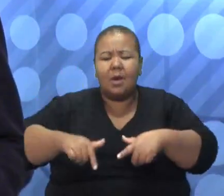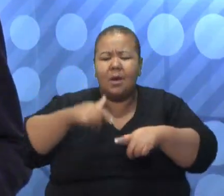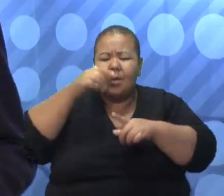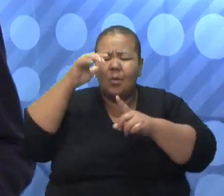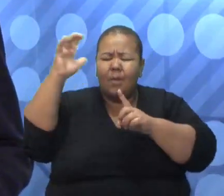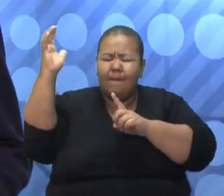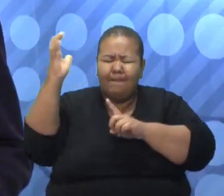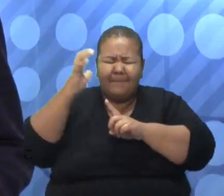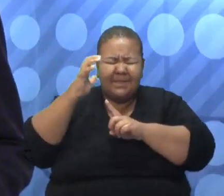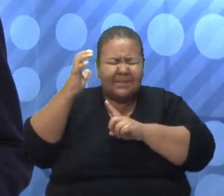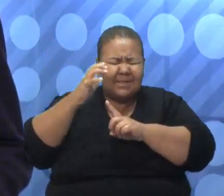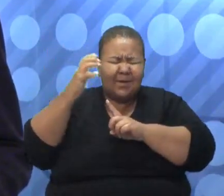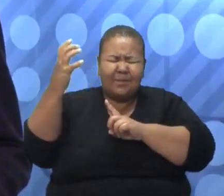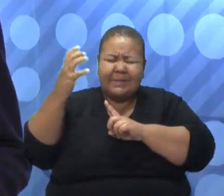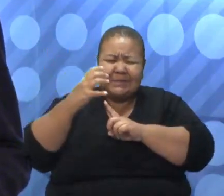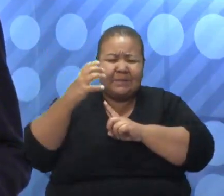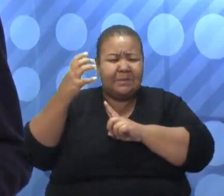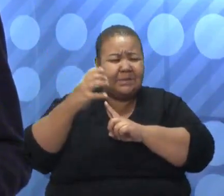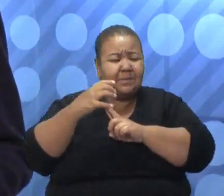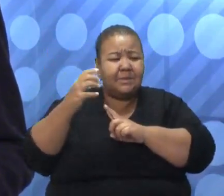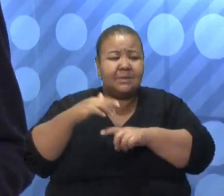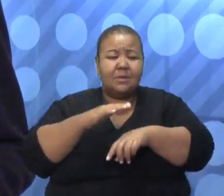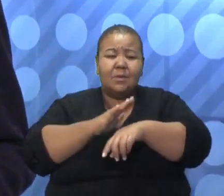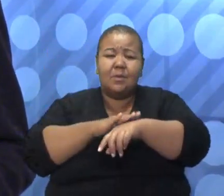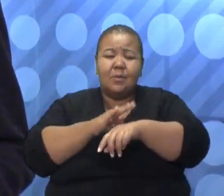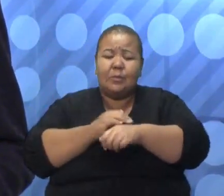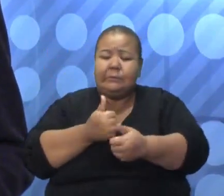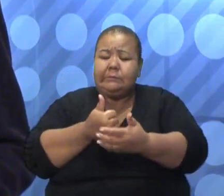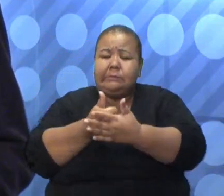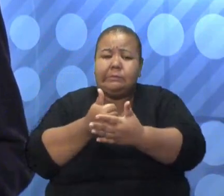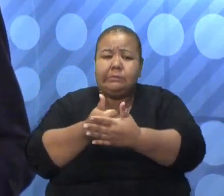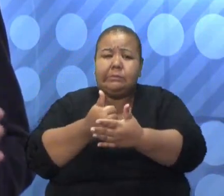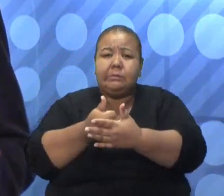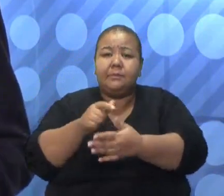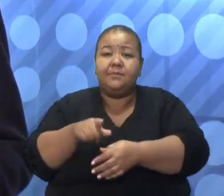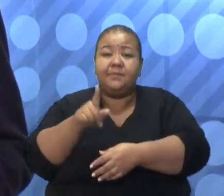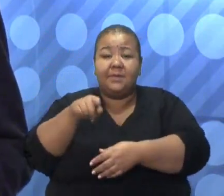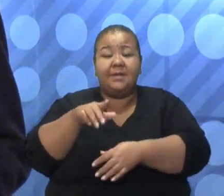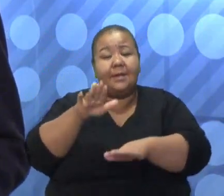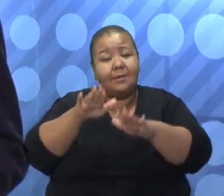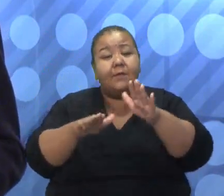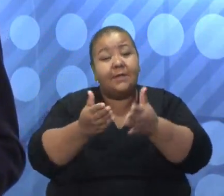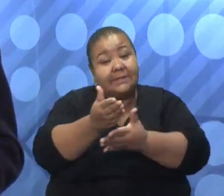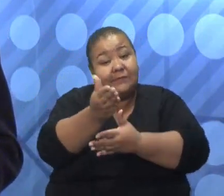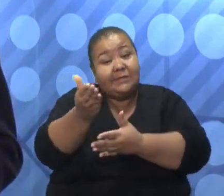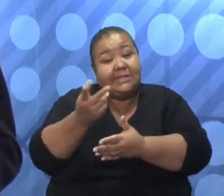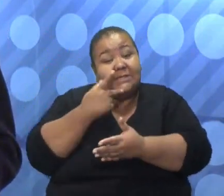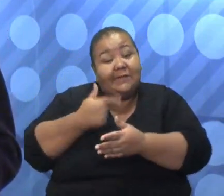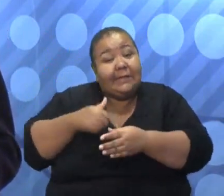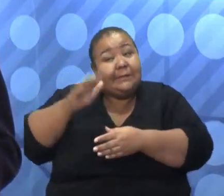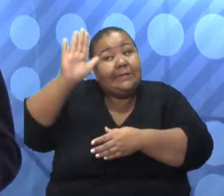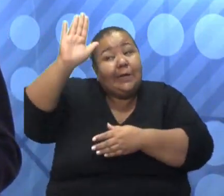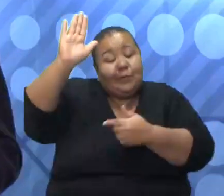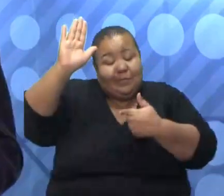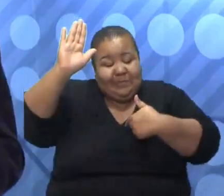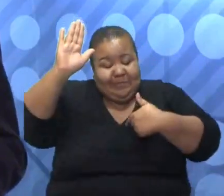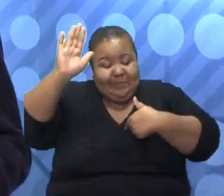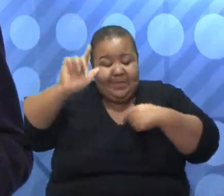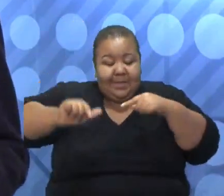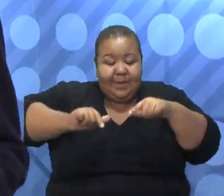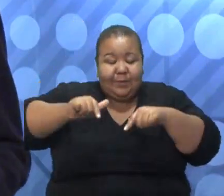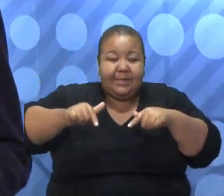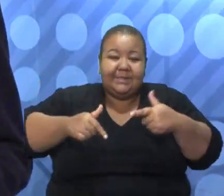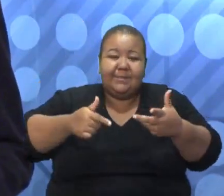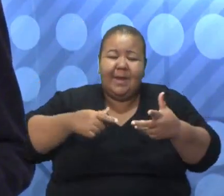grande, ele tem prazos curtos para acontecer. Tenho certeza que um monte de vocês está falando assim, acontece comigo, né? E eu não dou ali